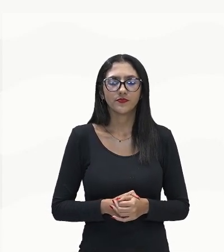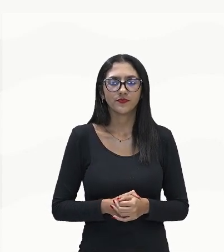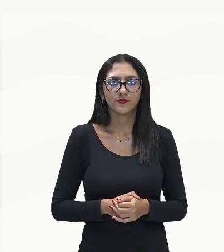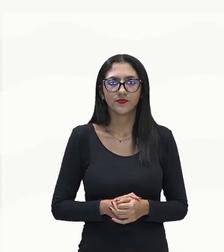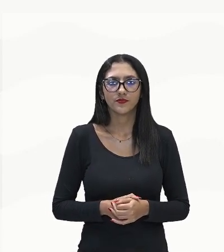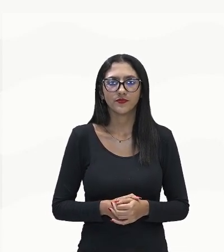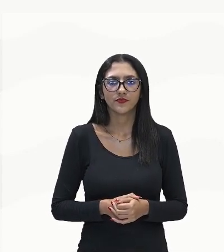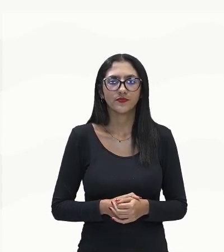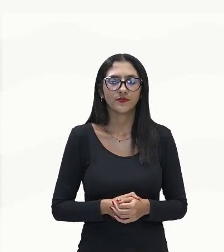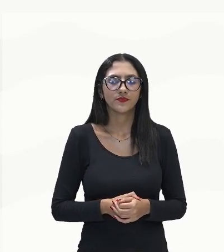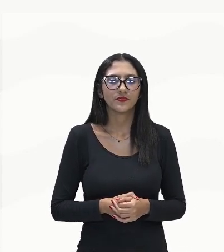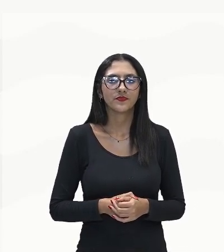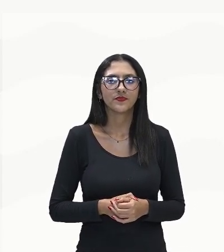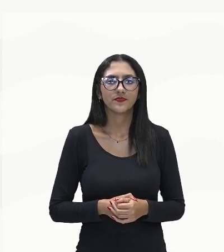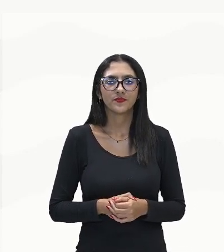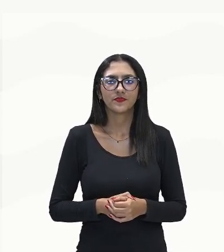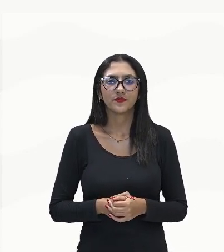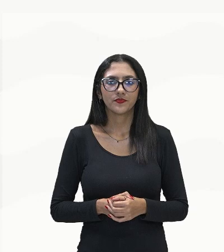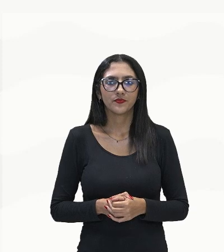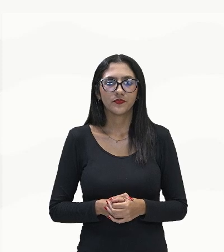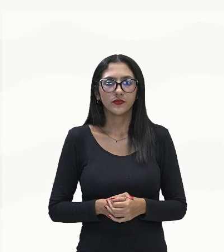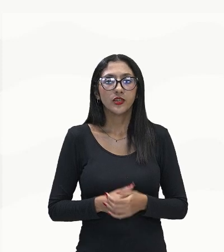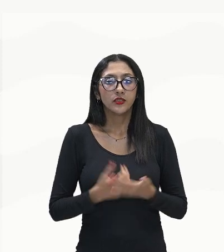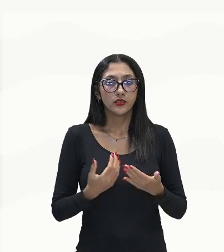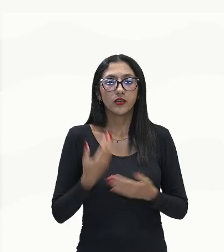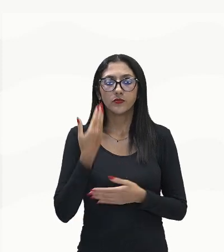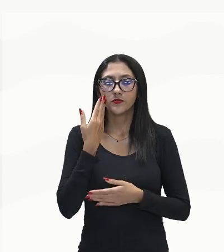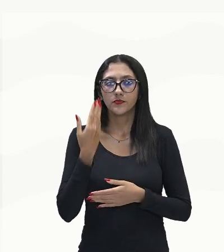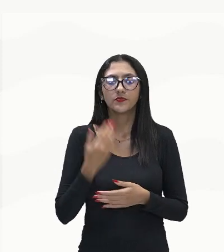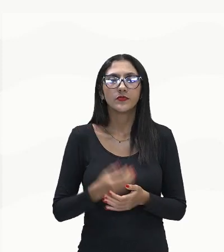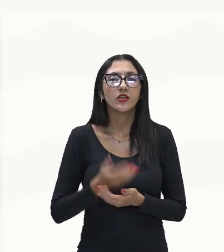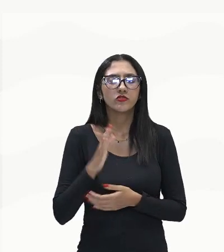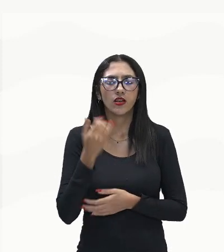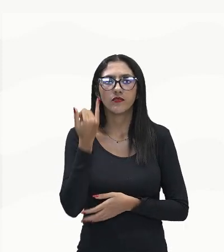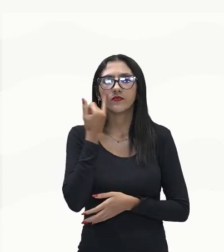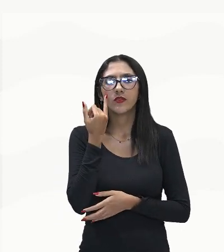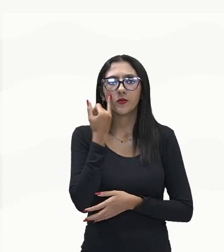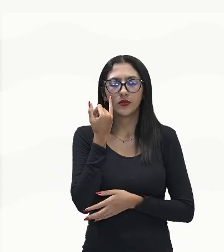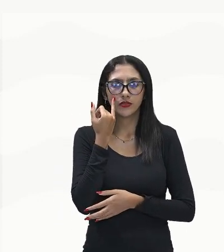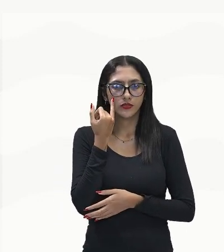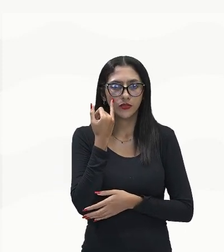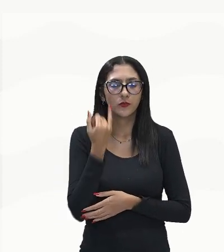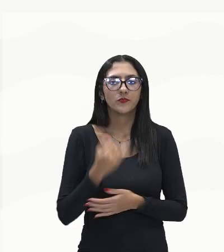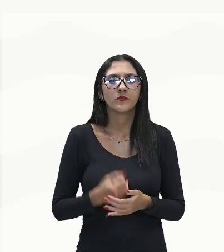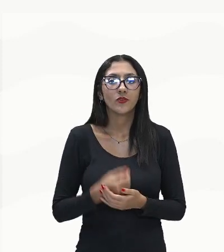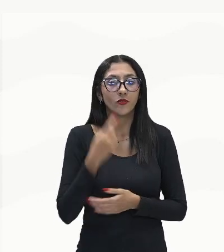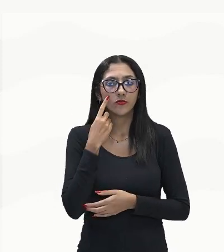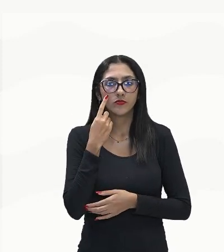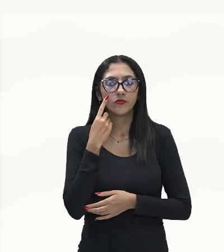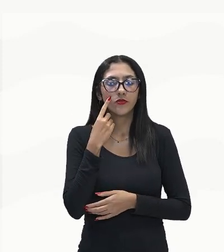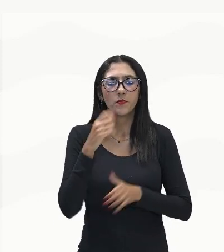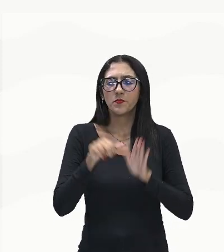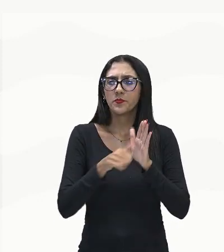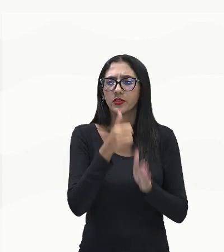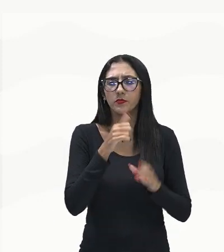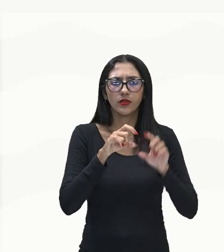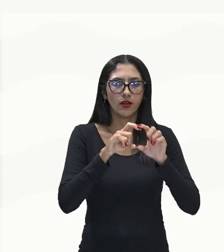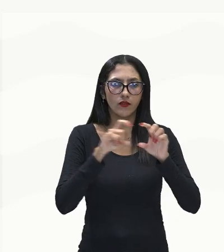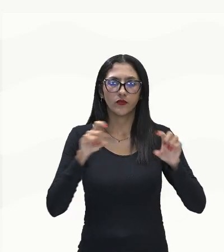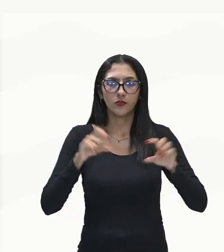0,02. Ok? Então, agora que a gente tem as nossas informações, vamos aí aplicar a nossa primeira